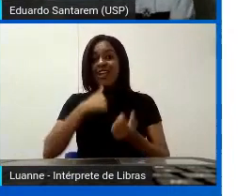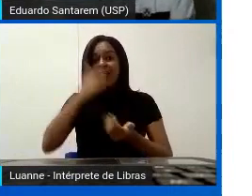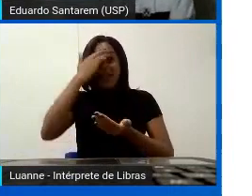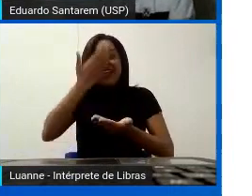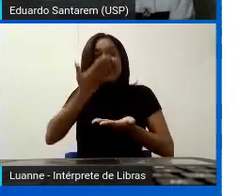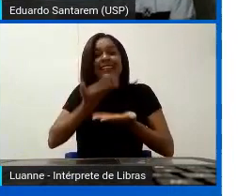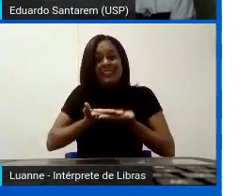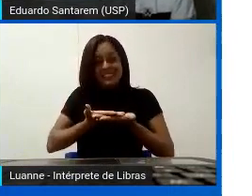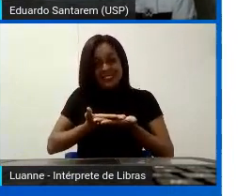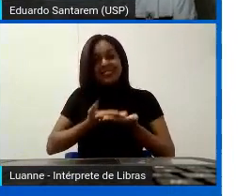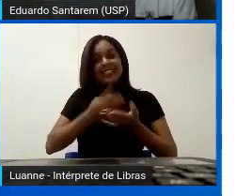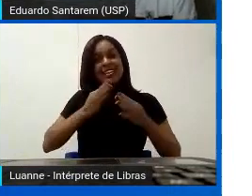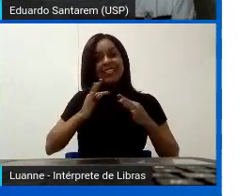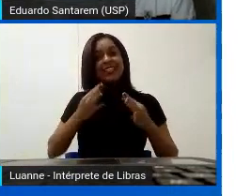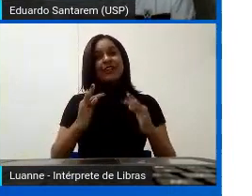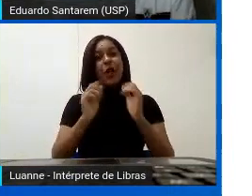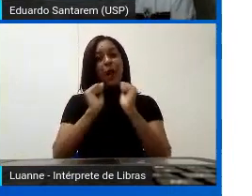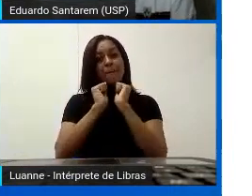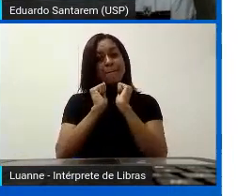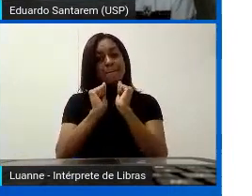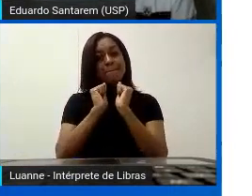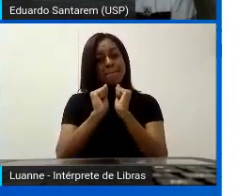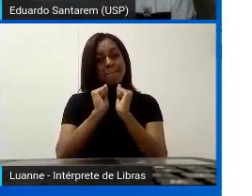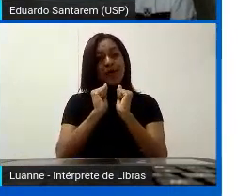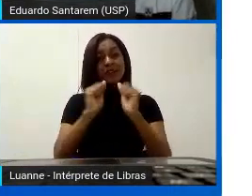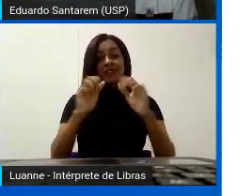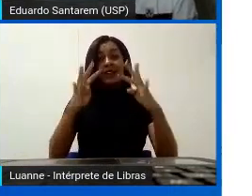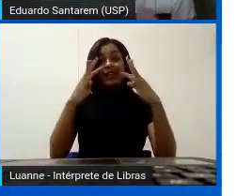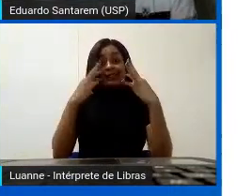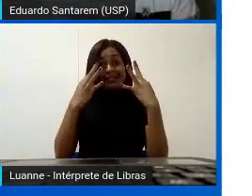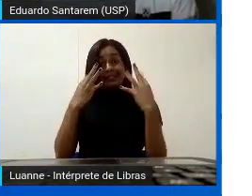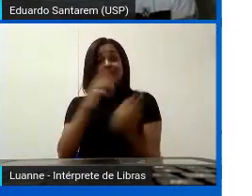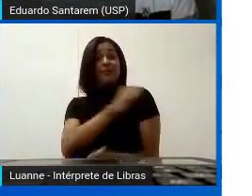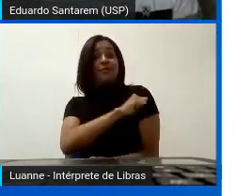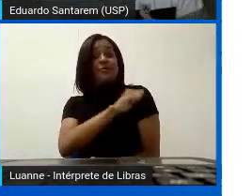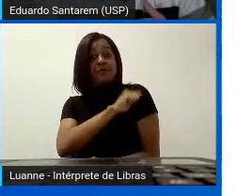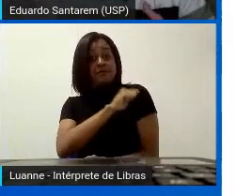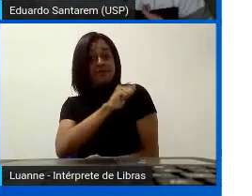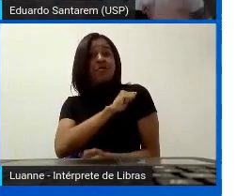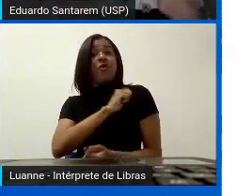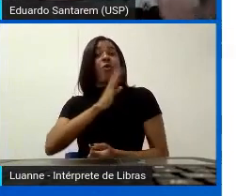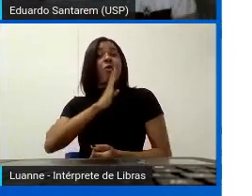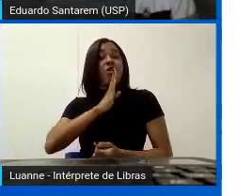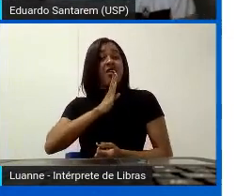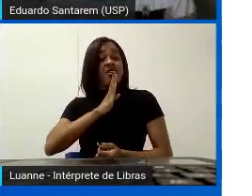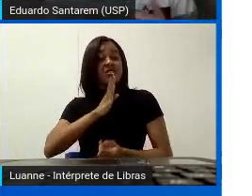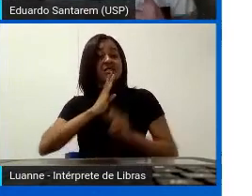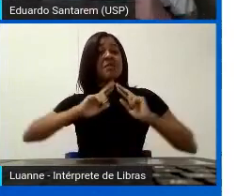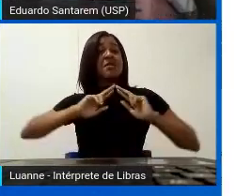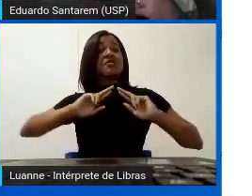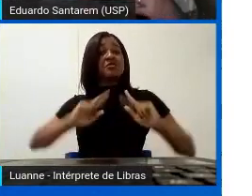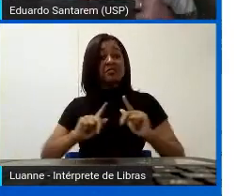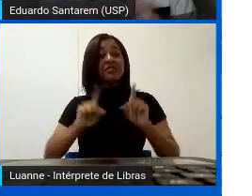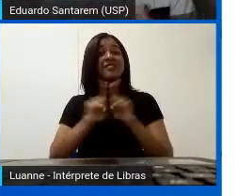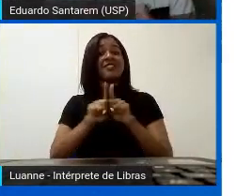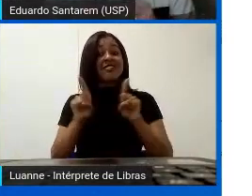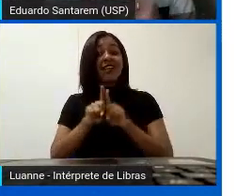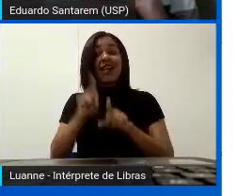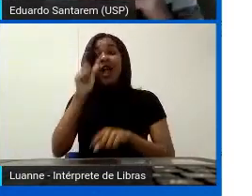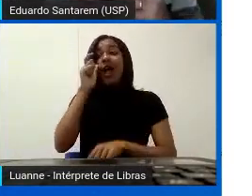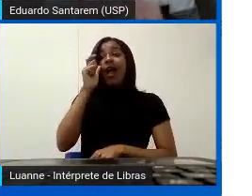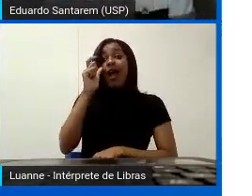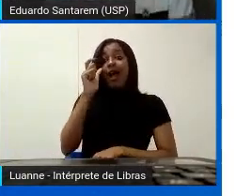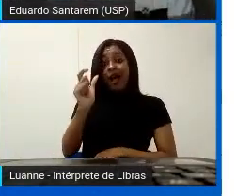algum tipo de atratividade para o aluno algum tipo de conhecimento diferente né E quem pode se interessar por isso E aí